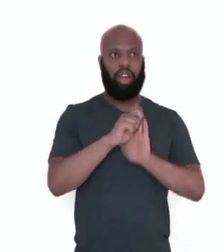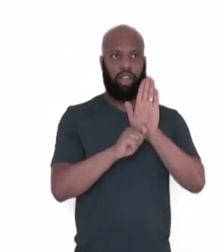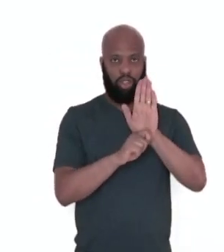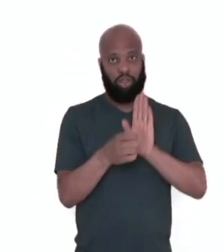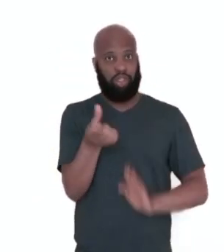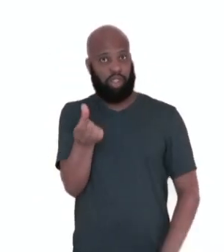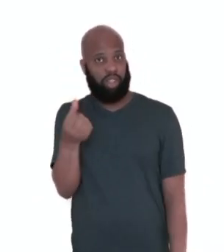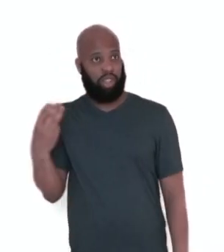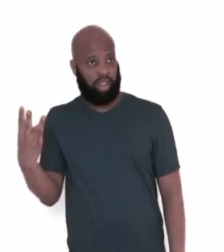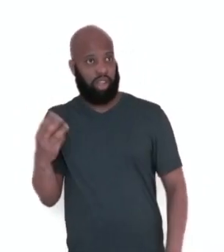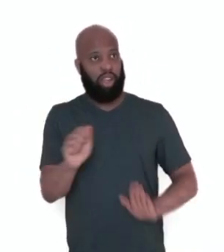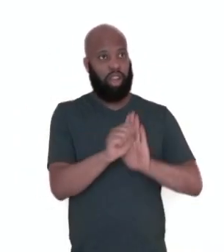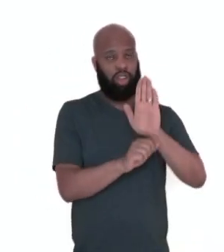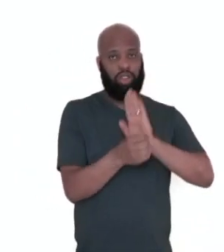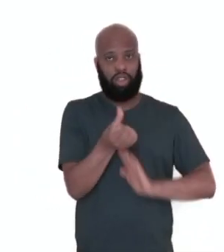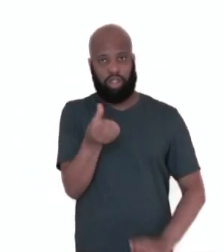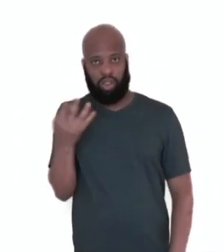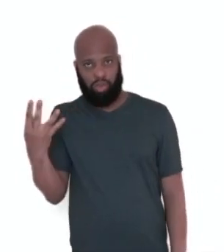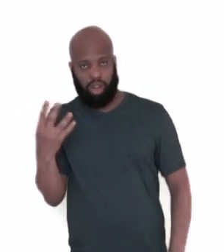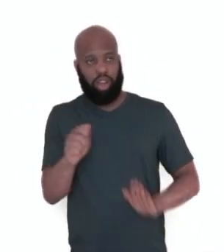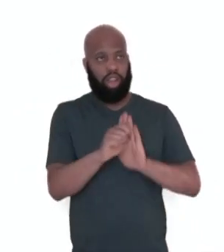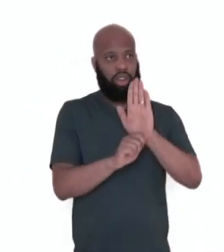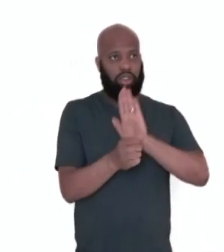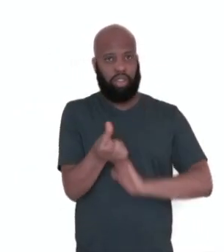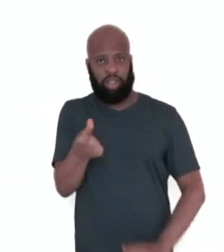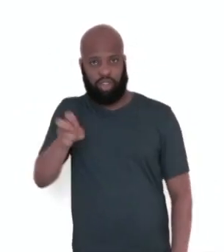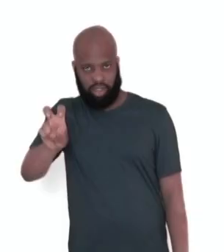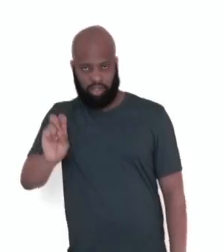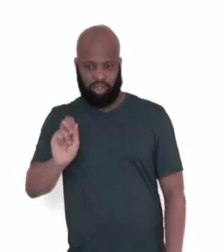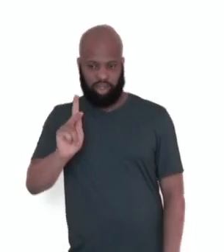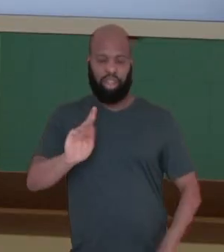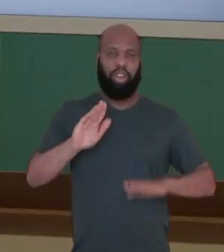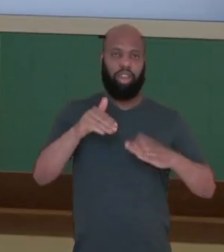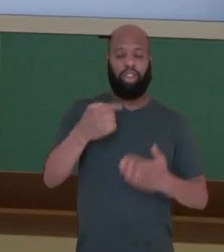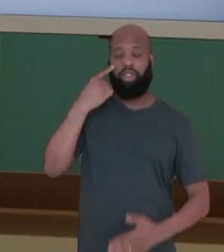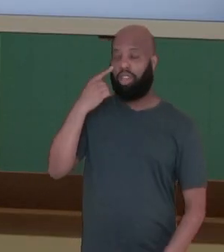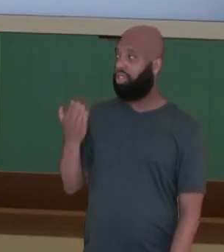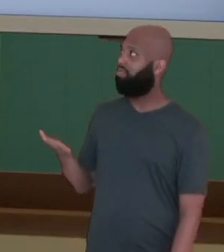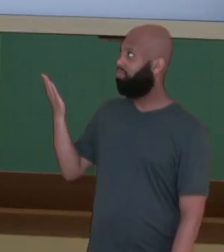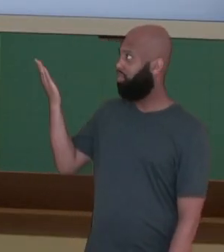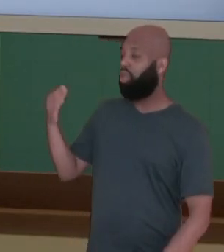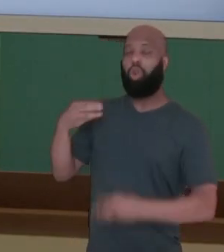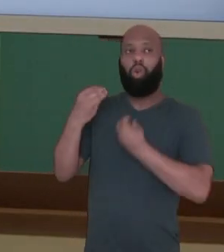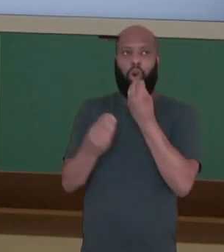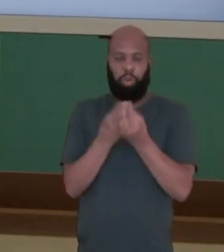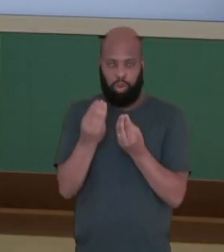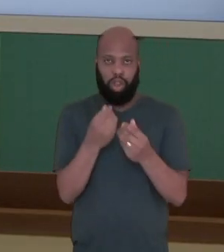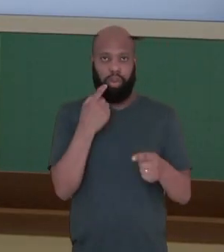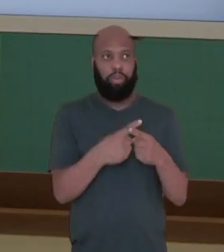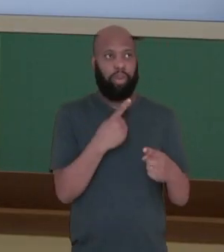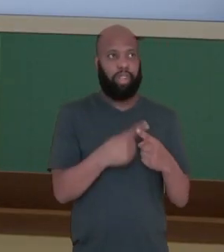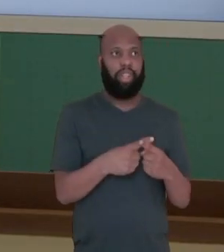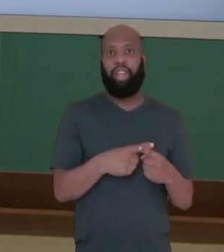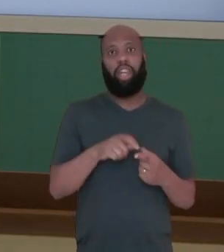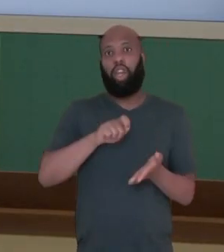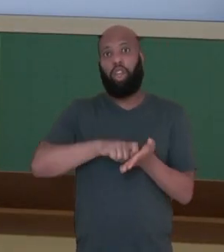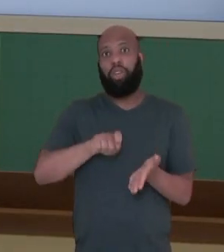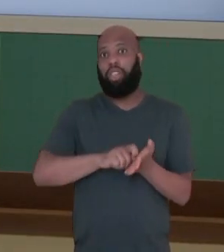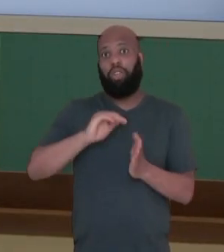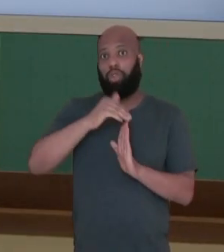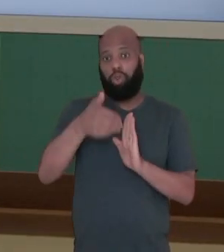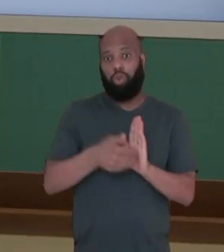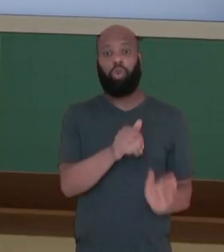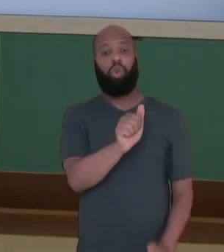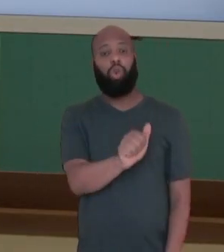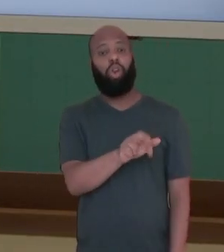artigo 63, artigo 64, artigo 65. Né? Então, observem que, ao invés de escrever artigo o